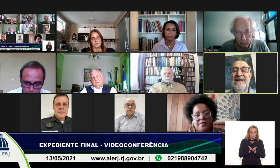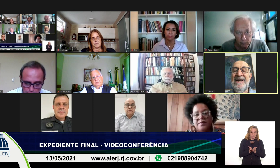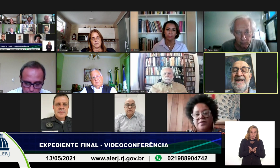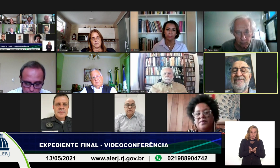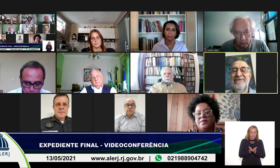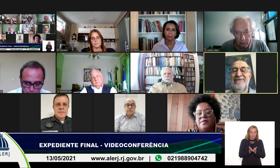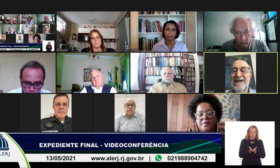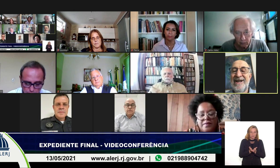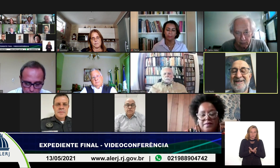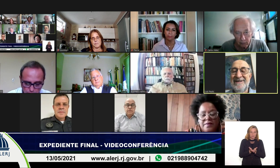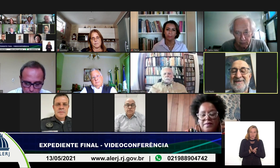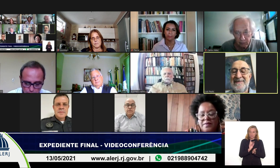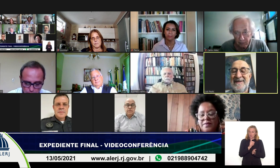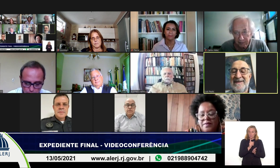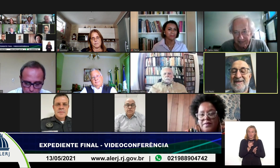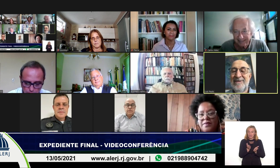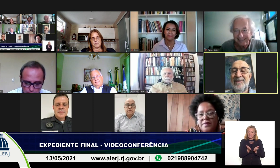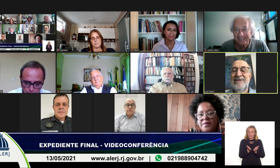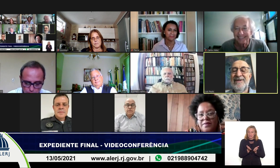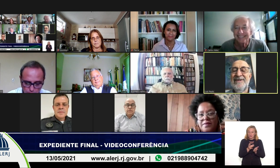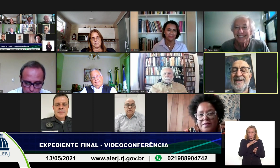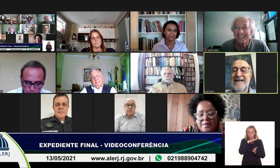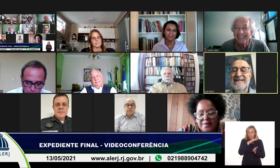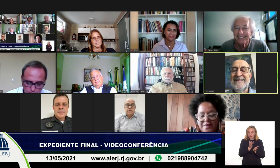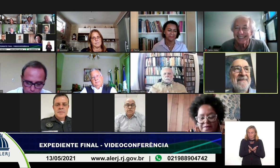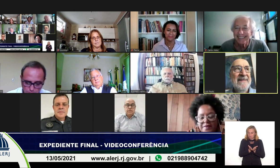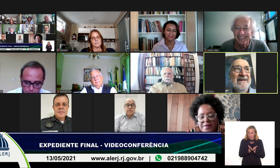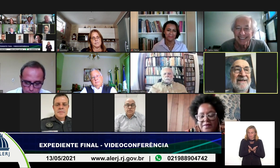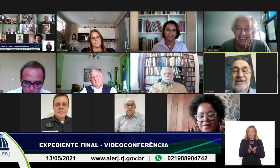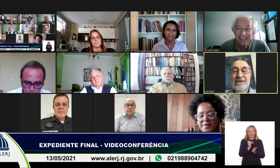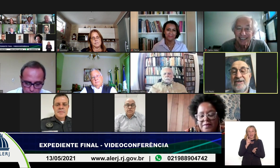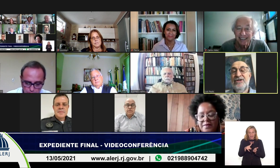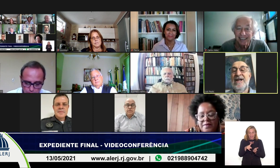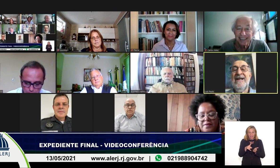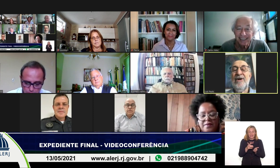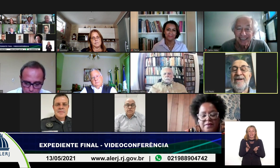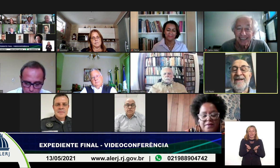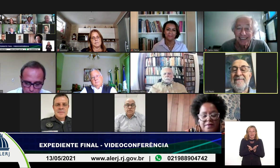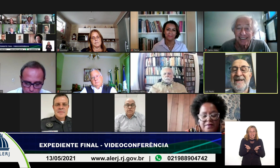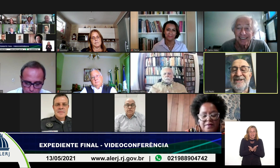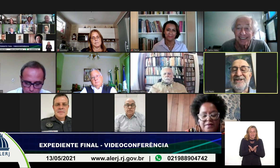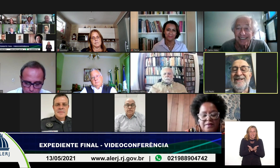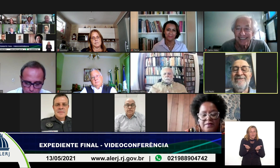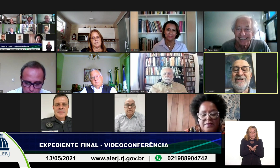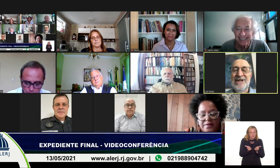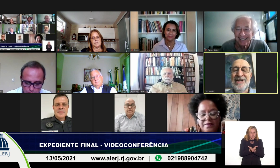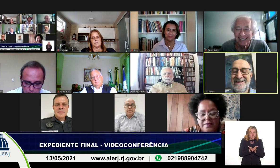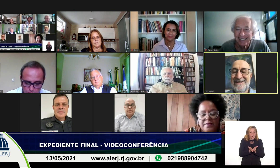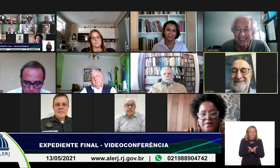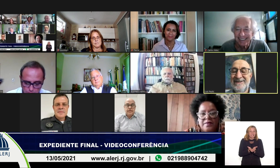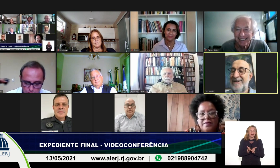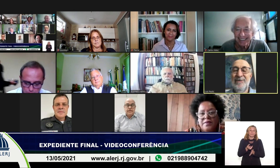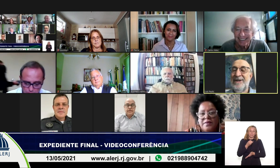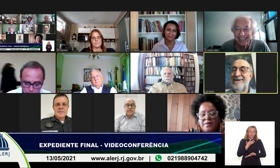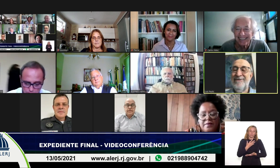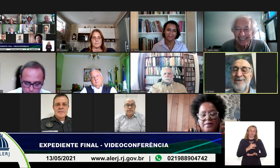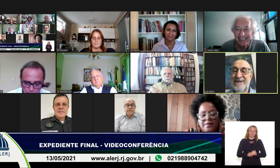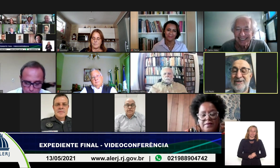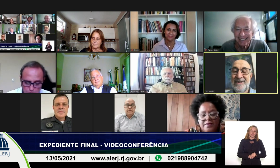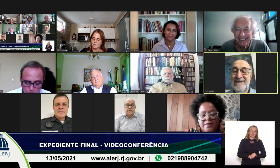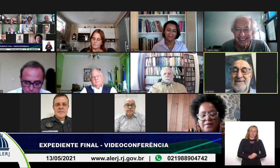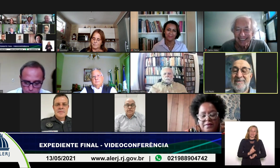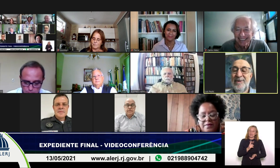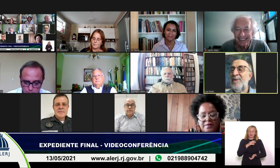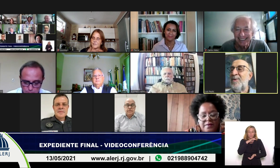terrivelmente evangélica vossa excelência é generosamente evangélica e não